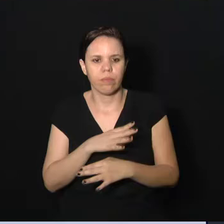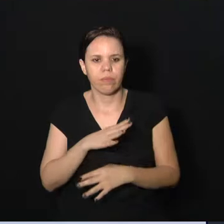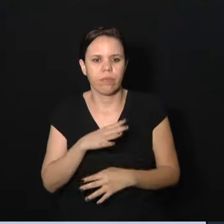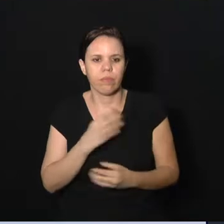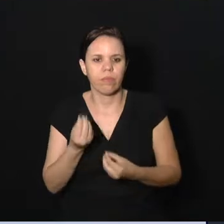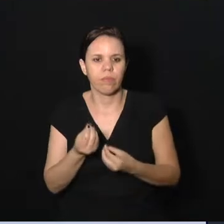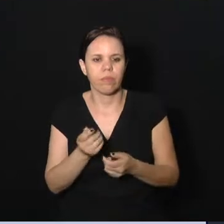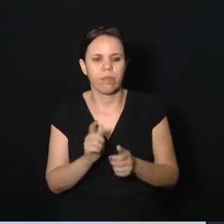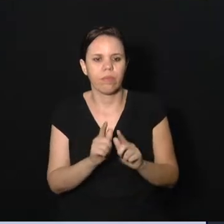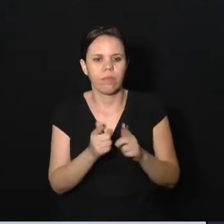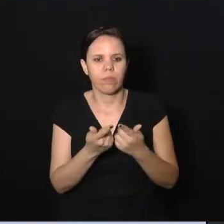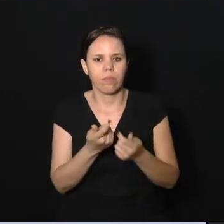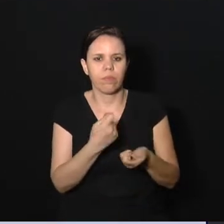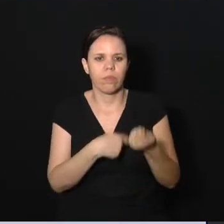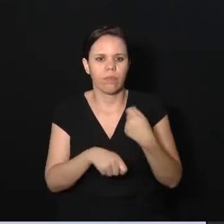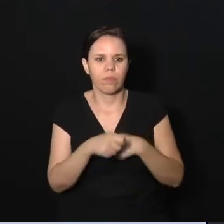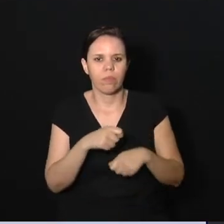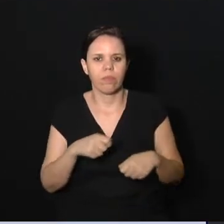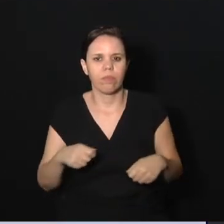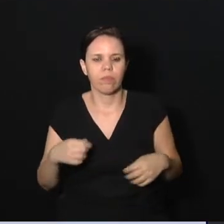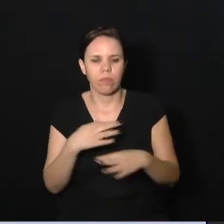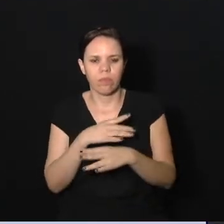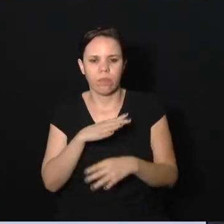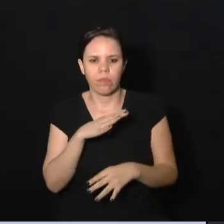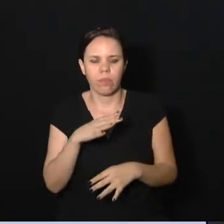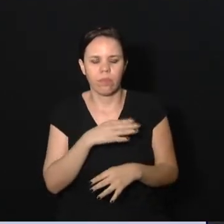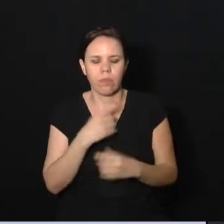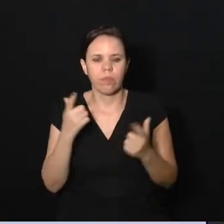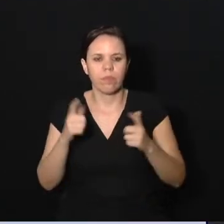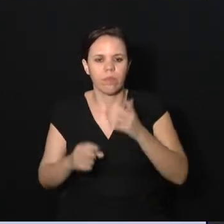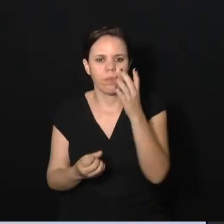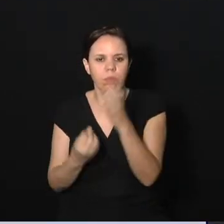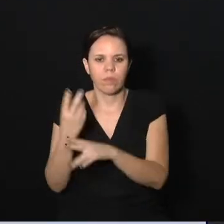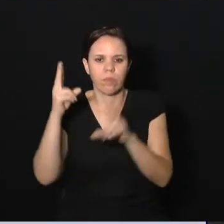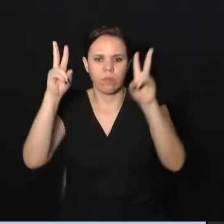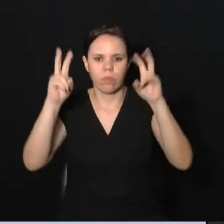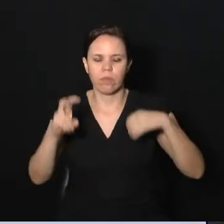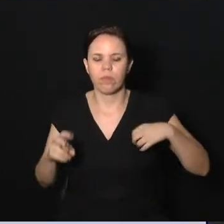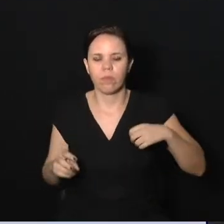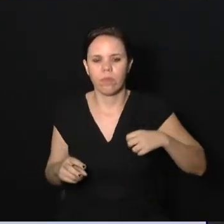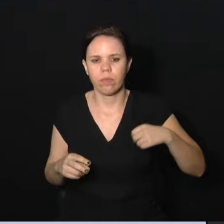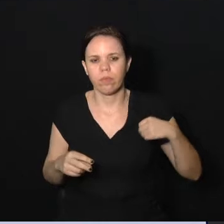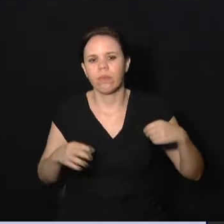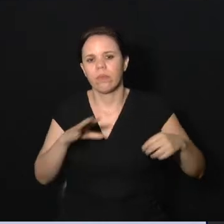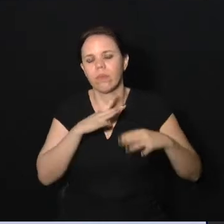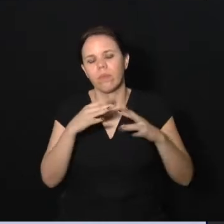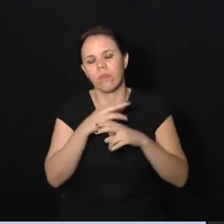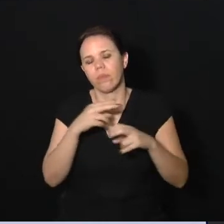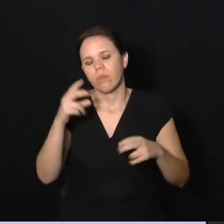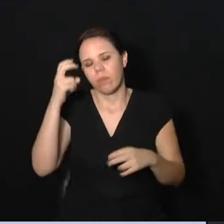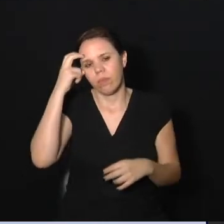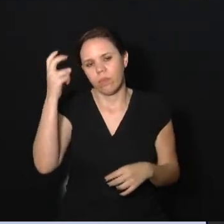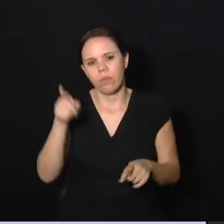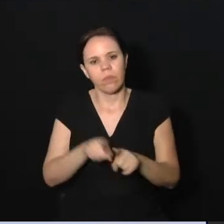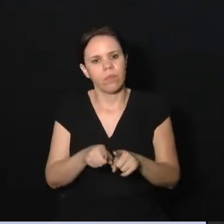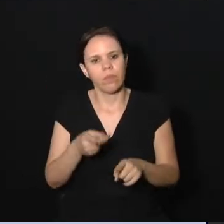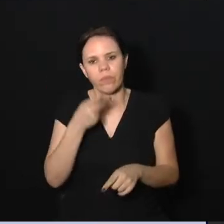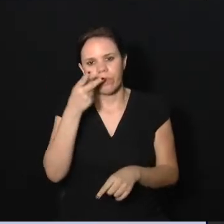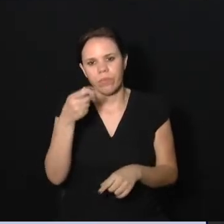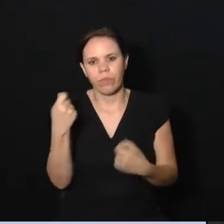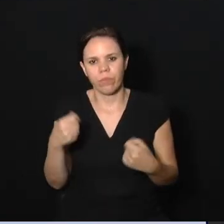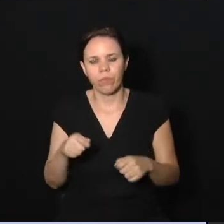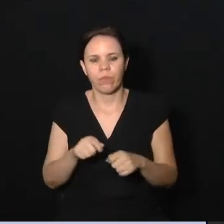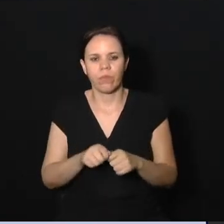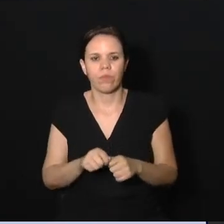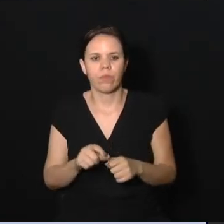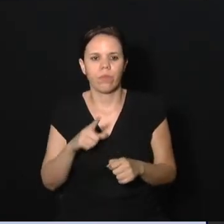gestão pública. E, para começar a falar de onde que surgiu, né, esse tema de cidades inteligentes, a gente tem que falar, obviamente, né, dessa disruptura que